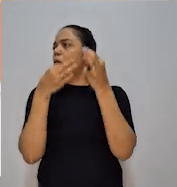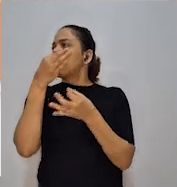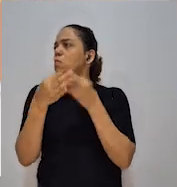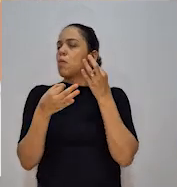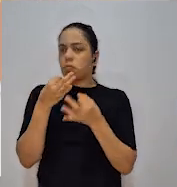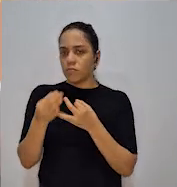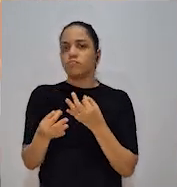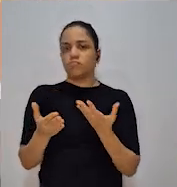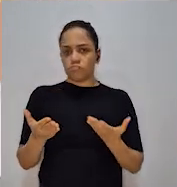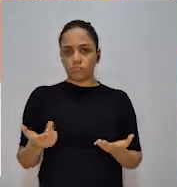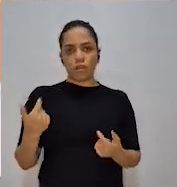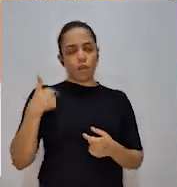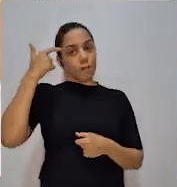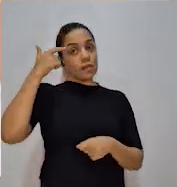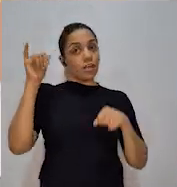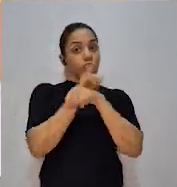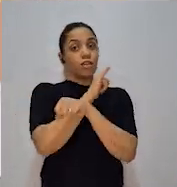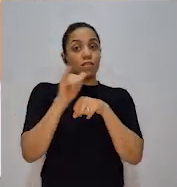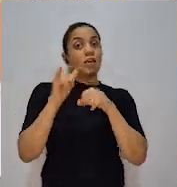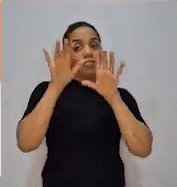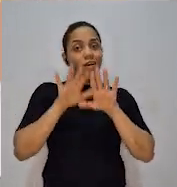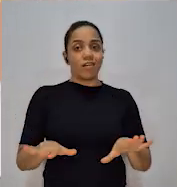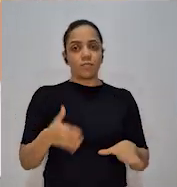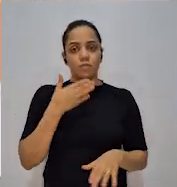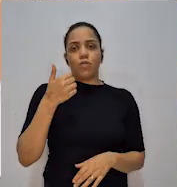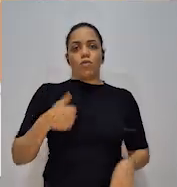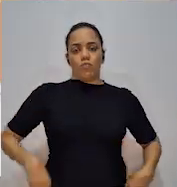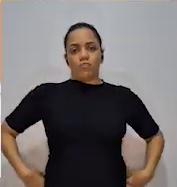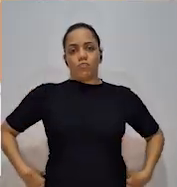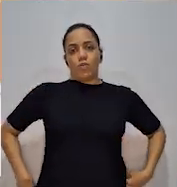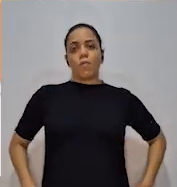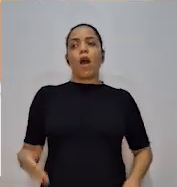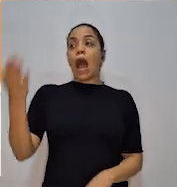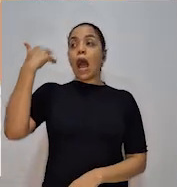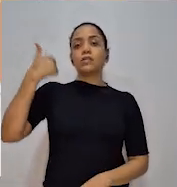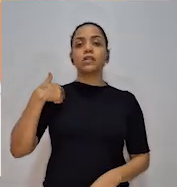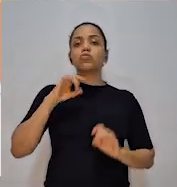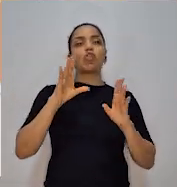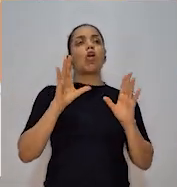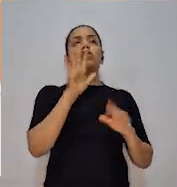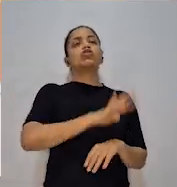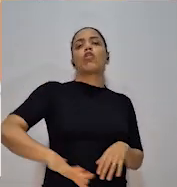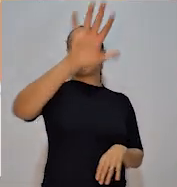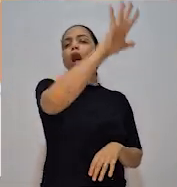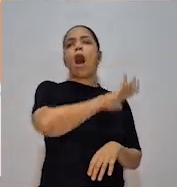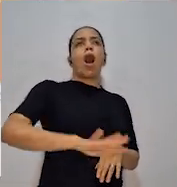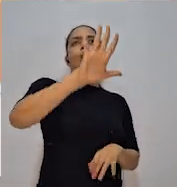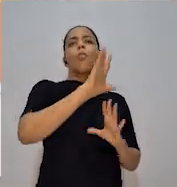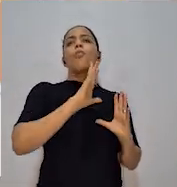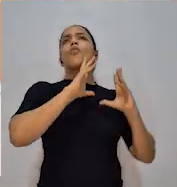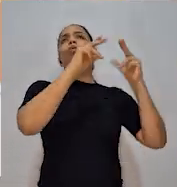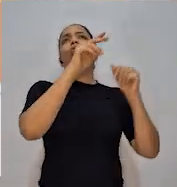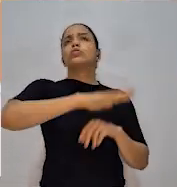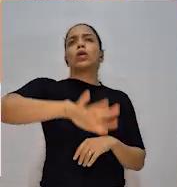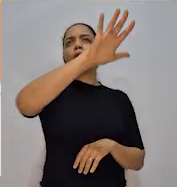longo da minha estratégia de trabalhar esse tema com as organizações. Porque quando eu trazia só dado de mercado, aí eu falei assim, ah, Simone, mas a empresa do